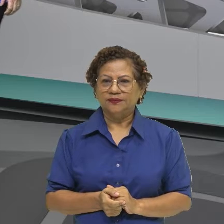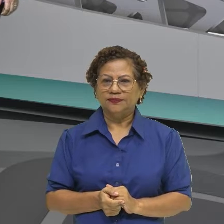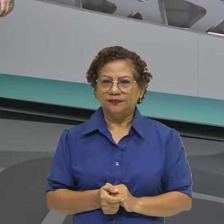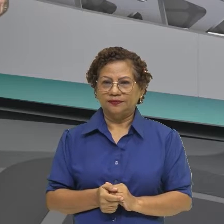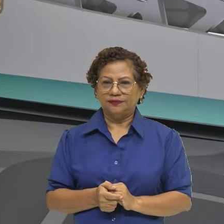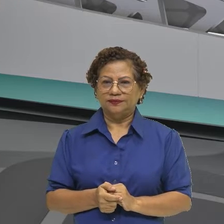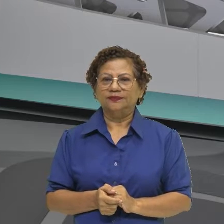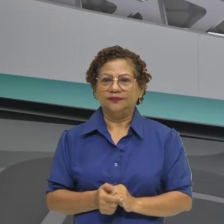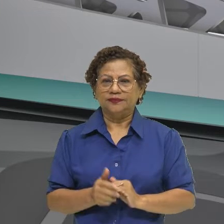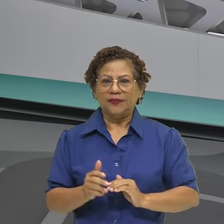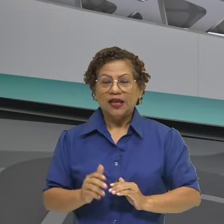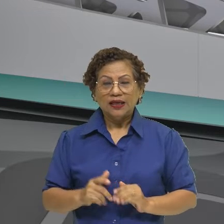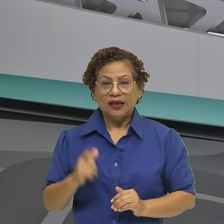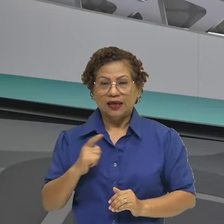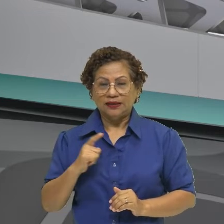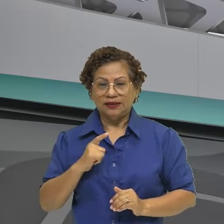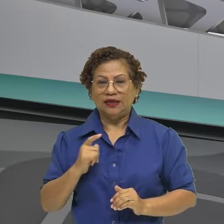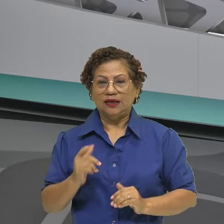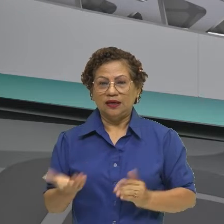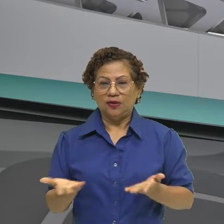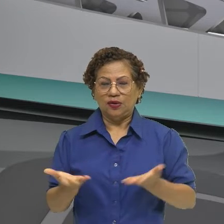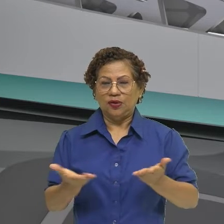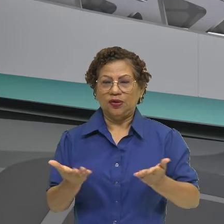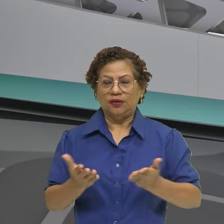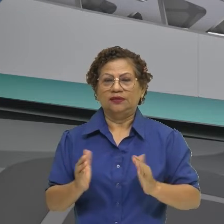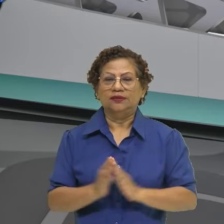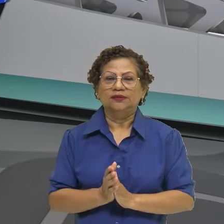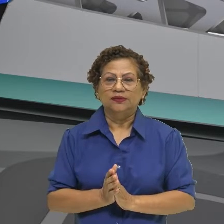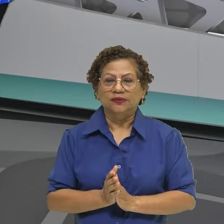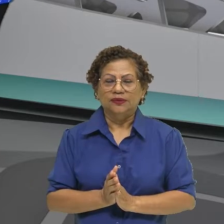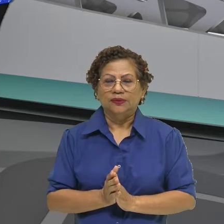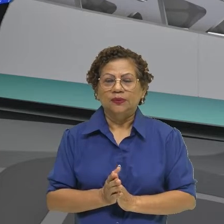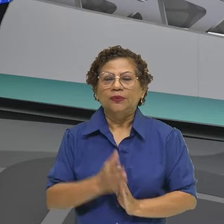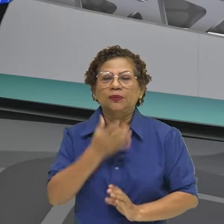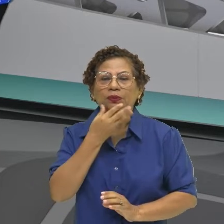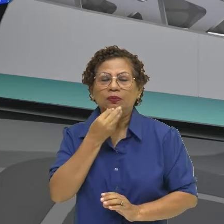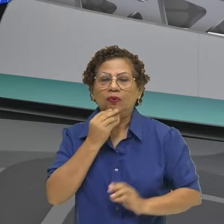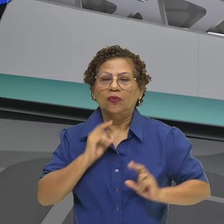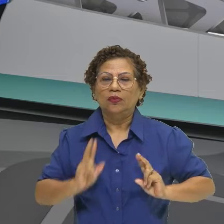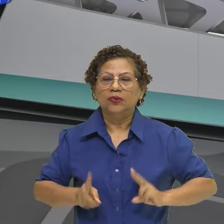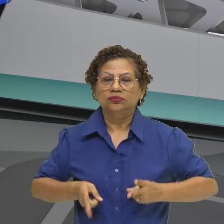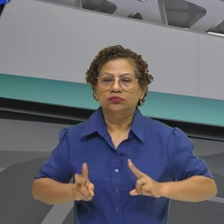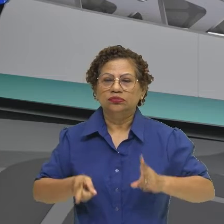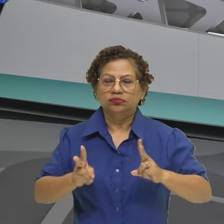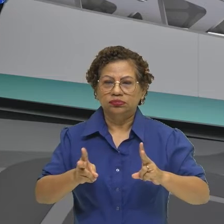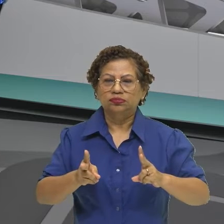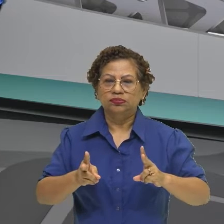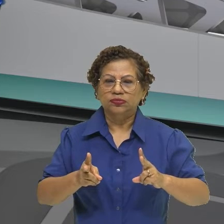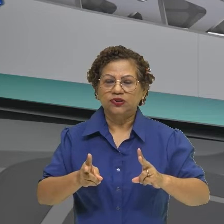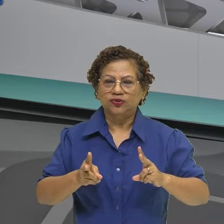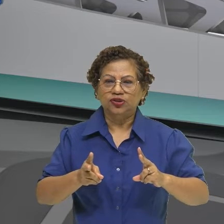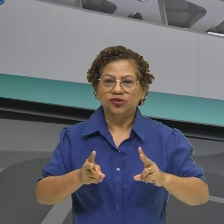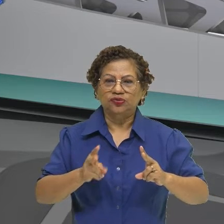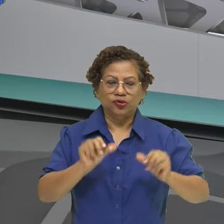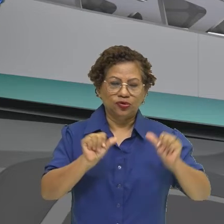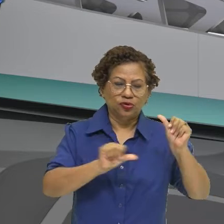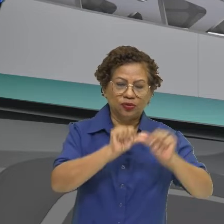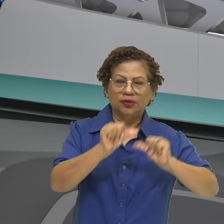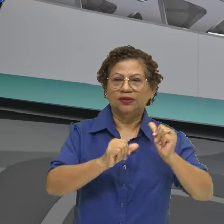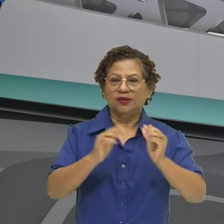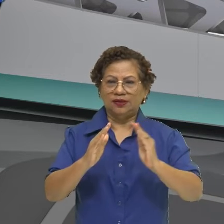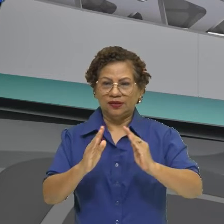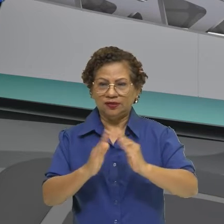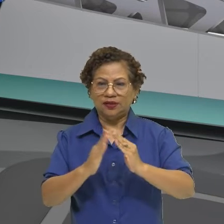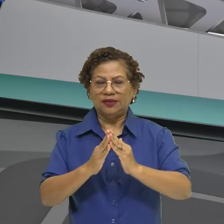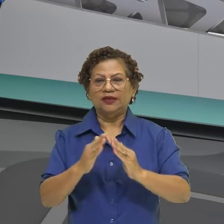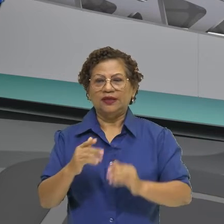de paleolítico superior. O homem, ele continua ainda a ser nômade, ele ainda não tem